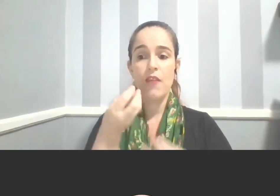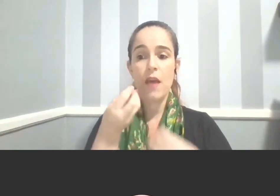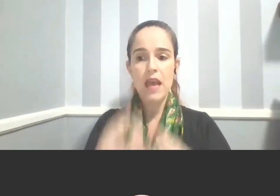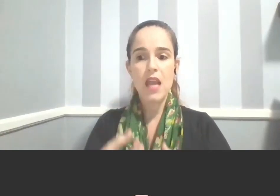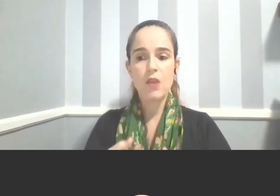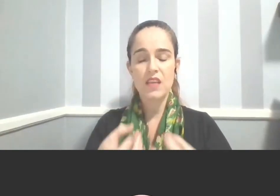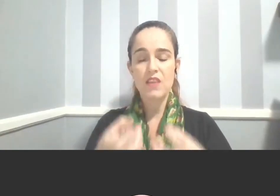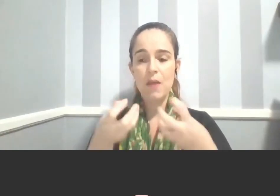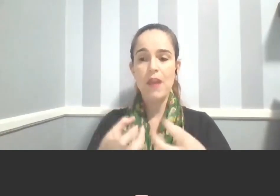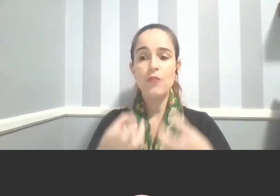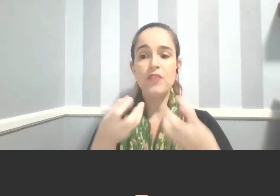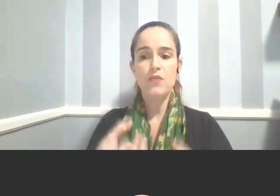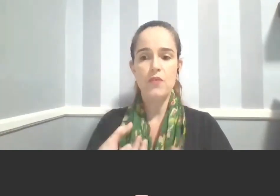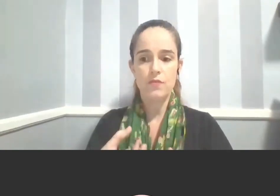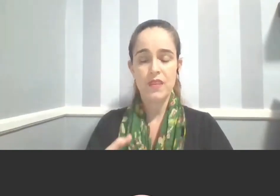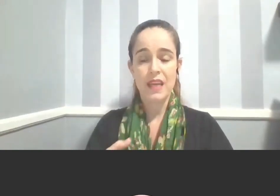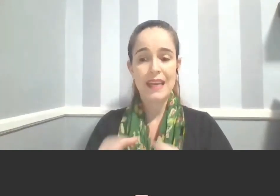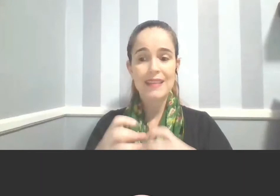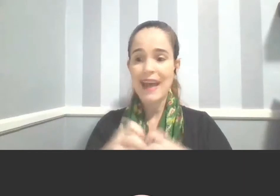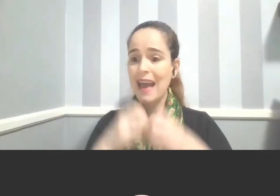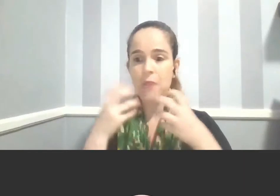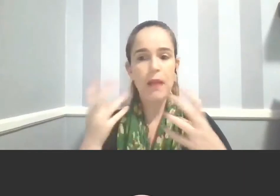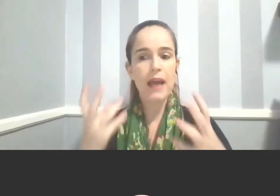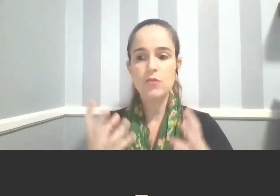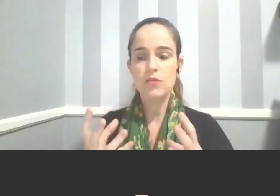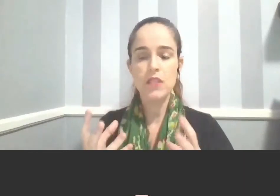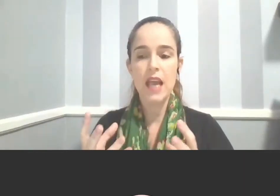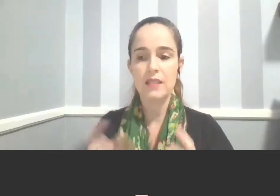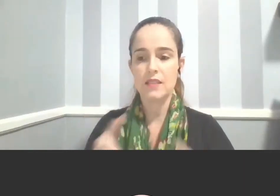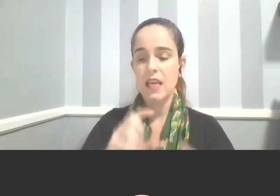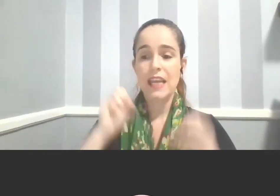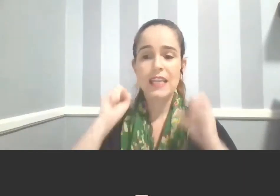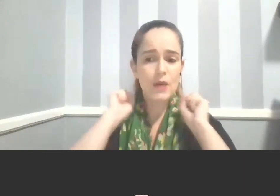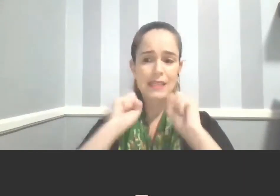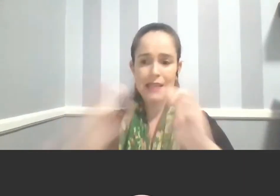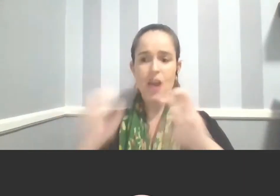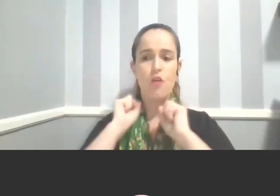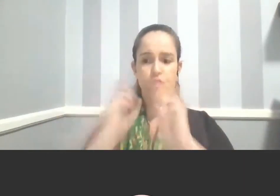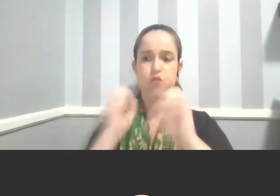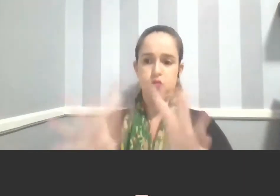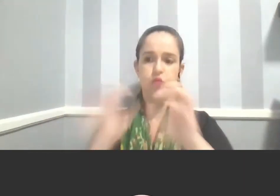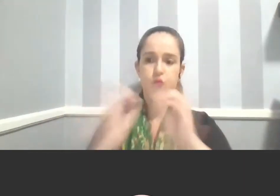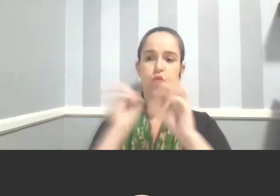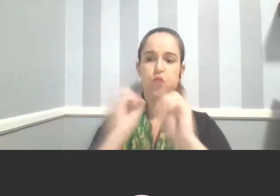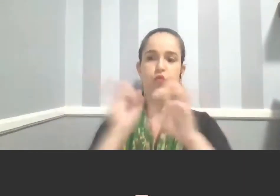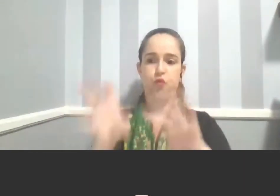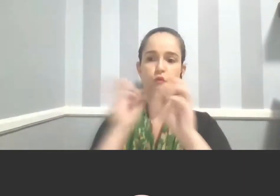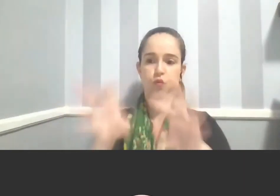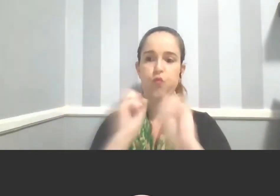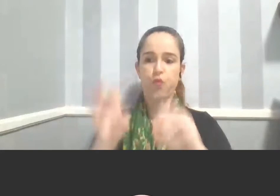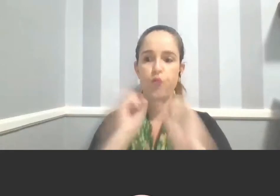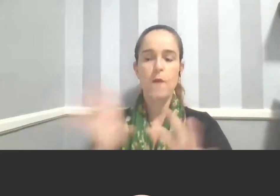sangue vermelho, um sangue vermelho vivo. Ele está repleto de nutrientes. Então, ele sai, ó.